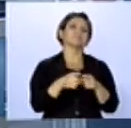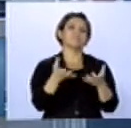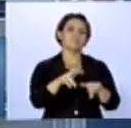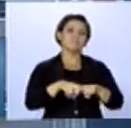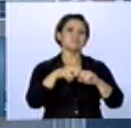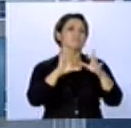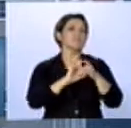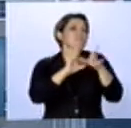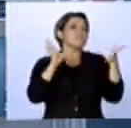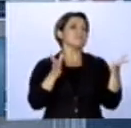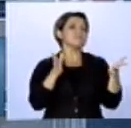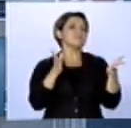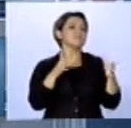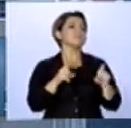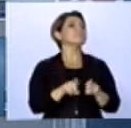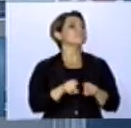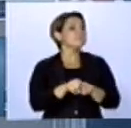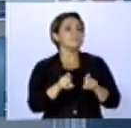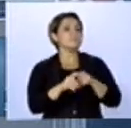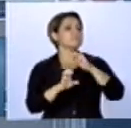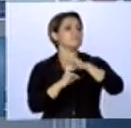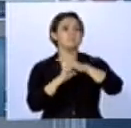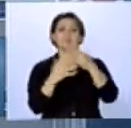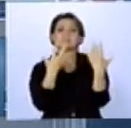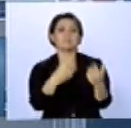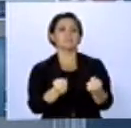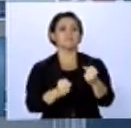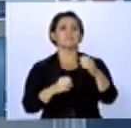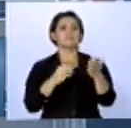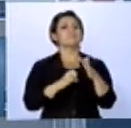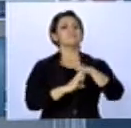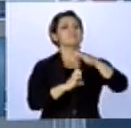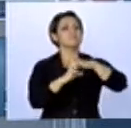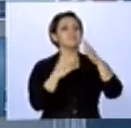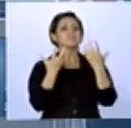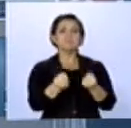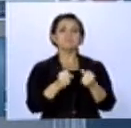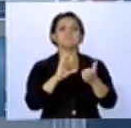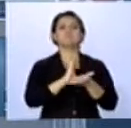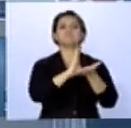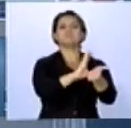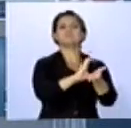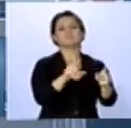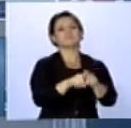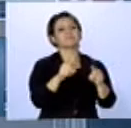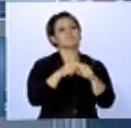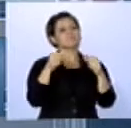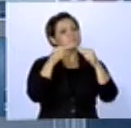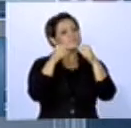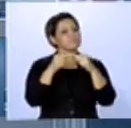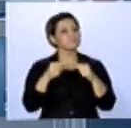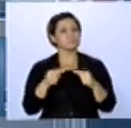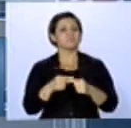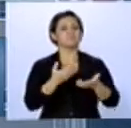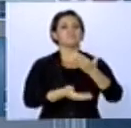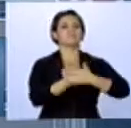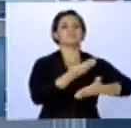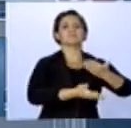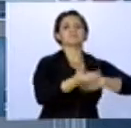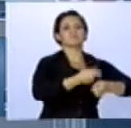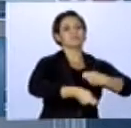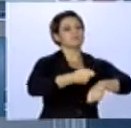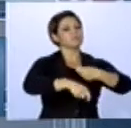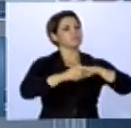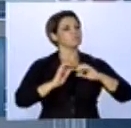incentiva também as empresas a realizá-lo afinal de contas é racionalidade econômica que move a maior parte